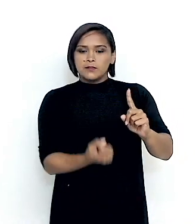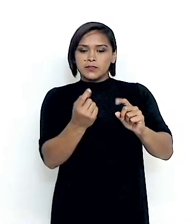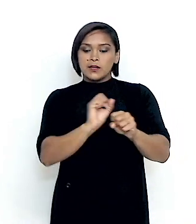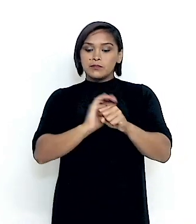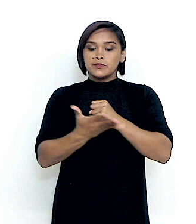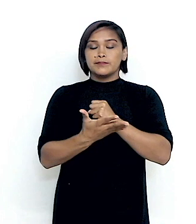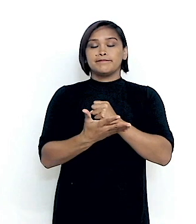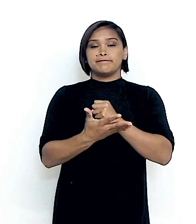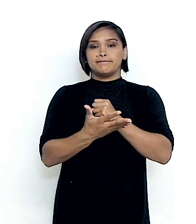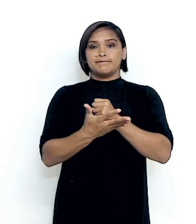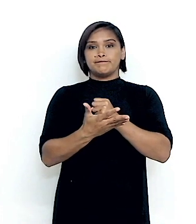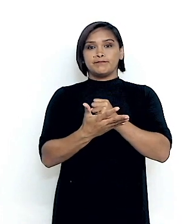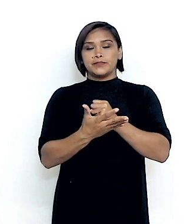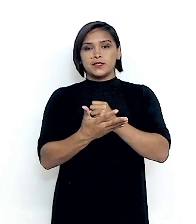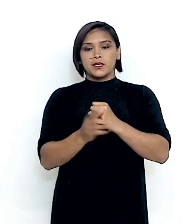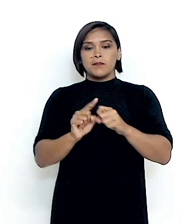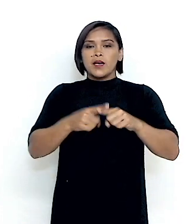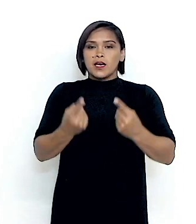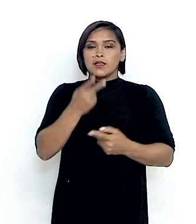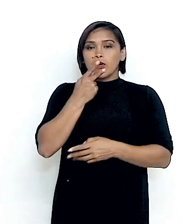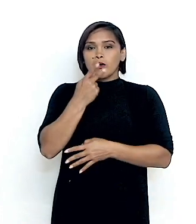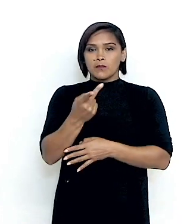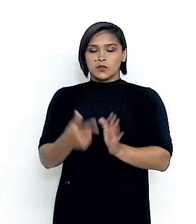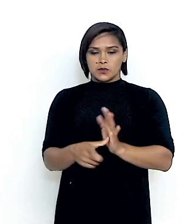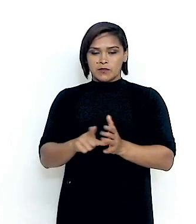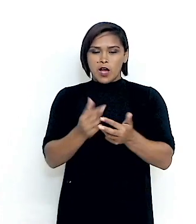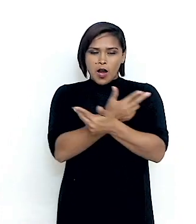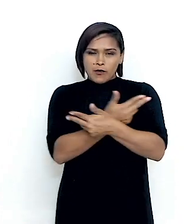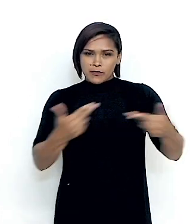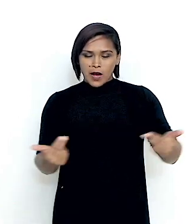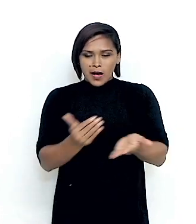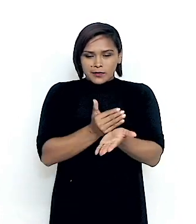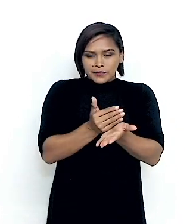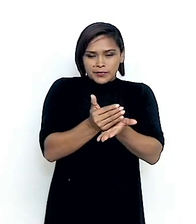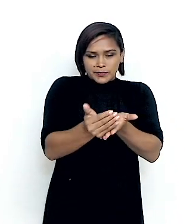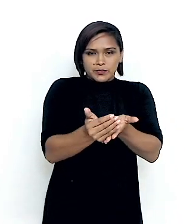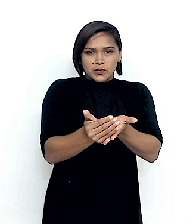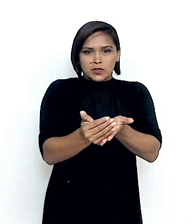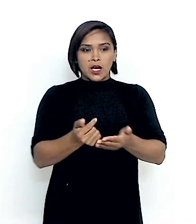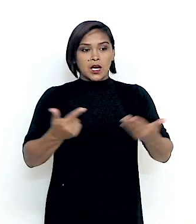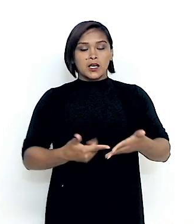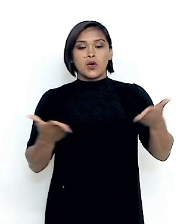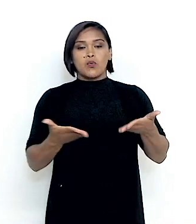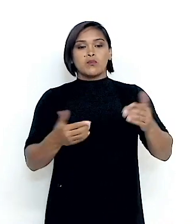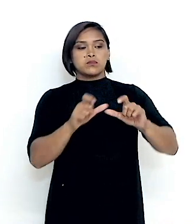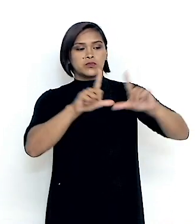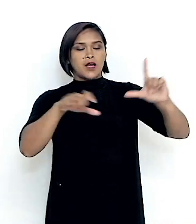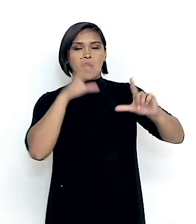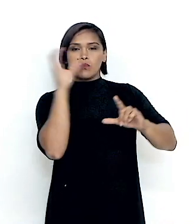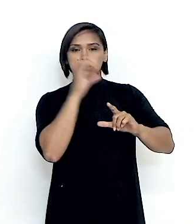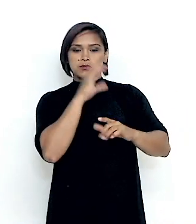pela pandemia, né? Então, como eu dizia, vários desses processos que nós estamos vendo se acelerar